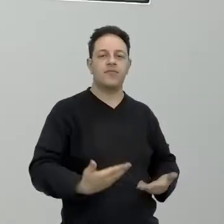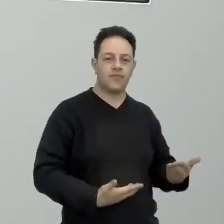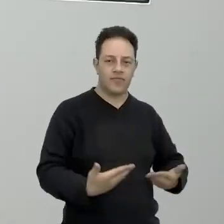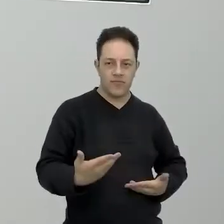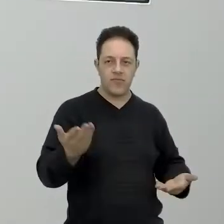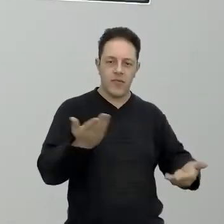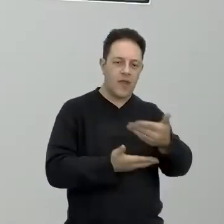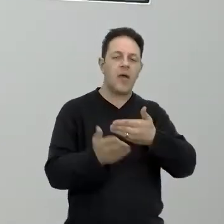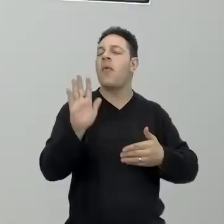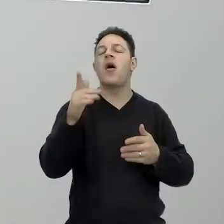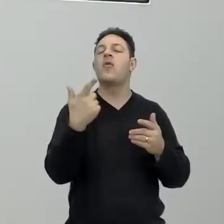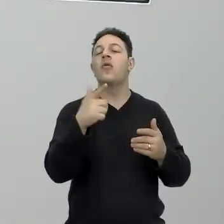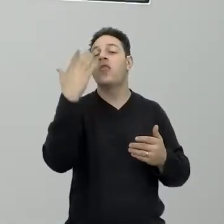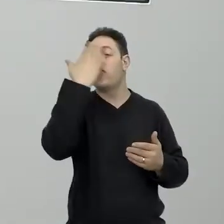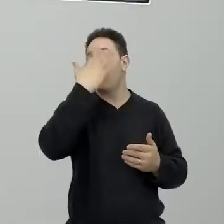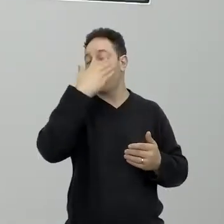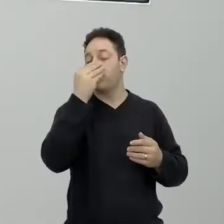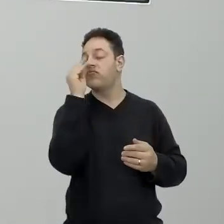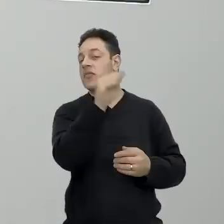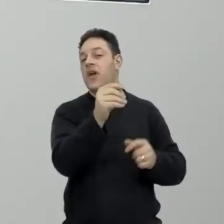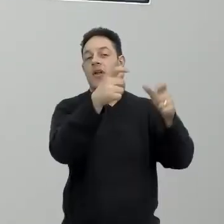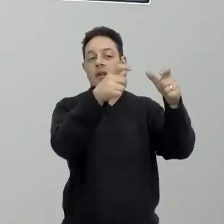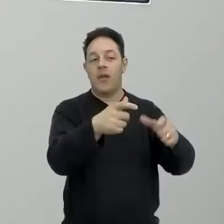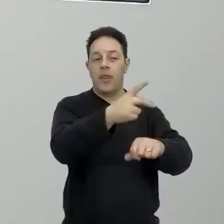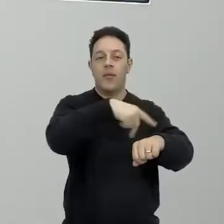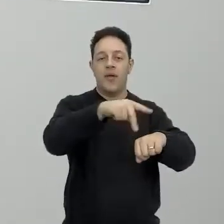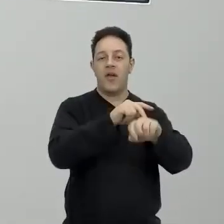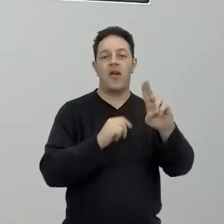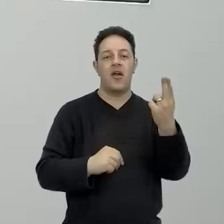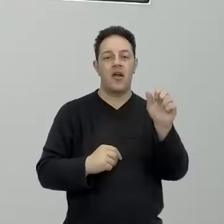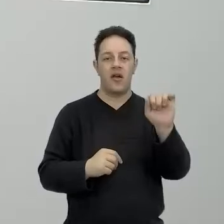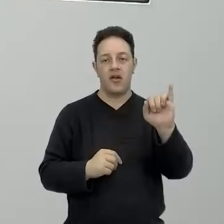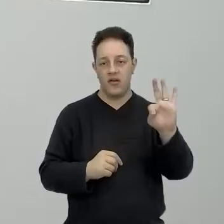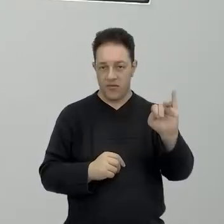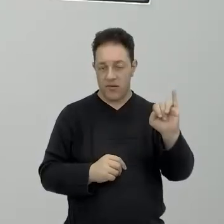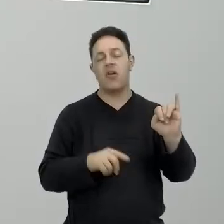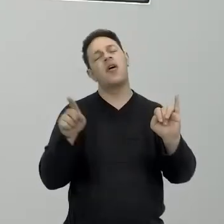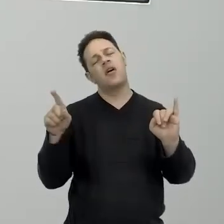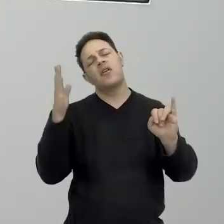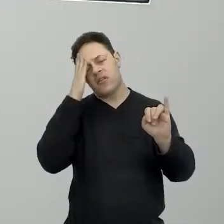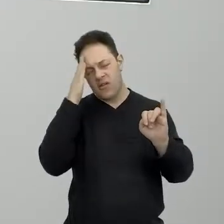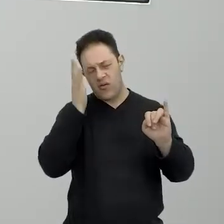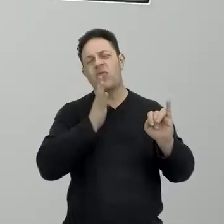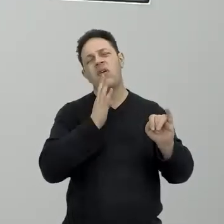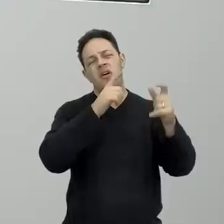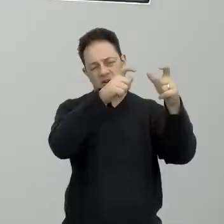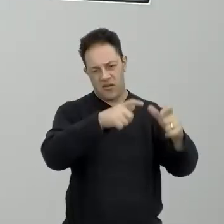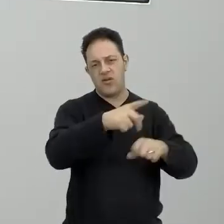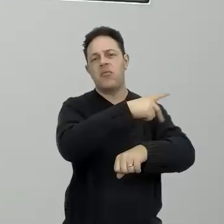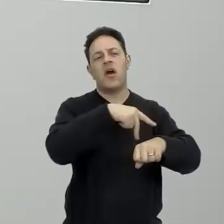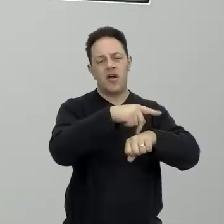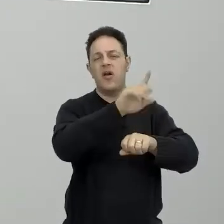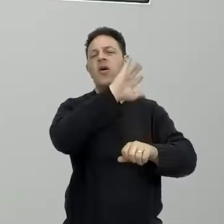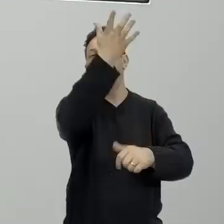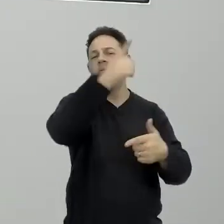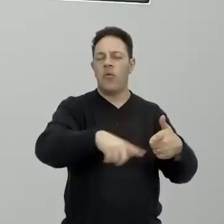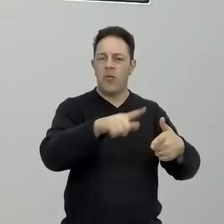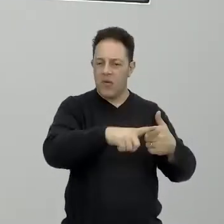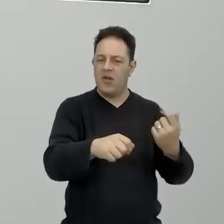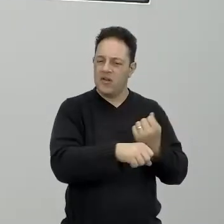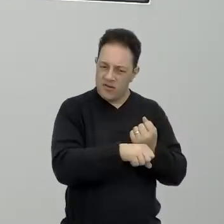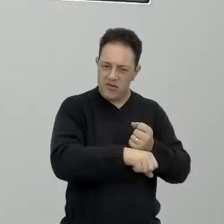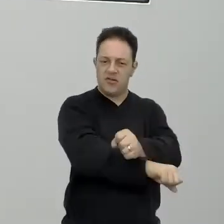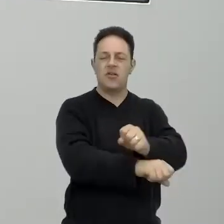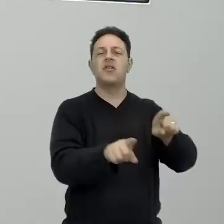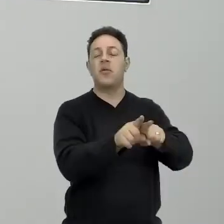não observou isso no Haiti, que é um país que certamente ele tinha conhecimento do que estava acontecendo em